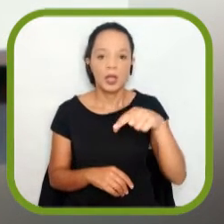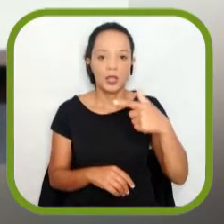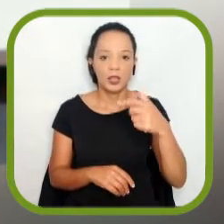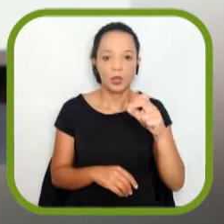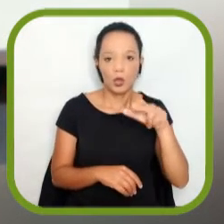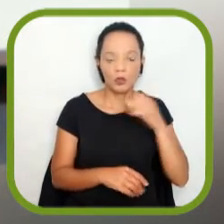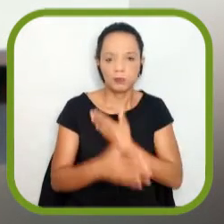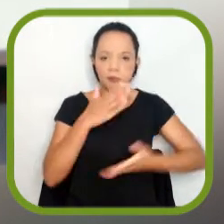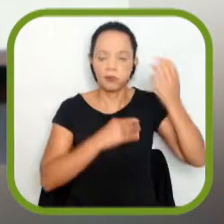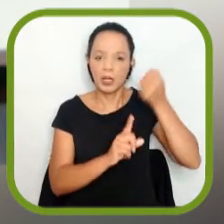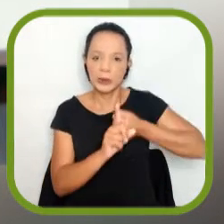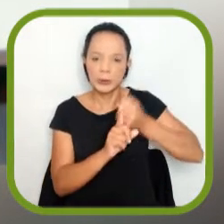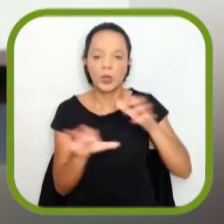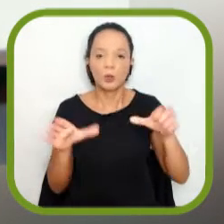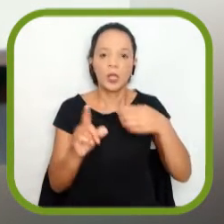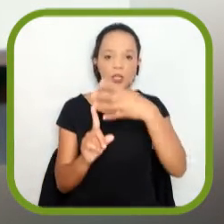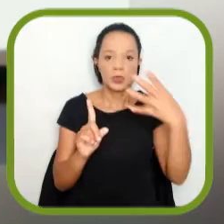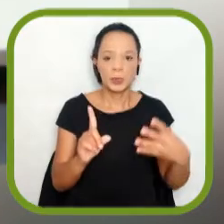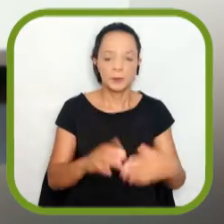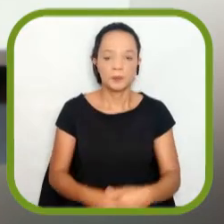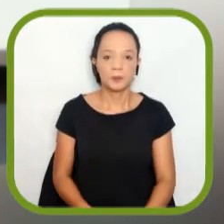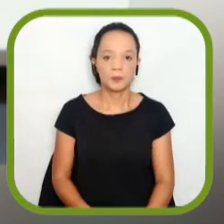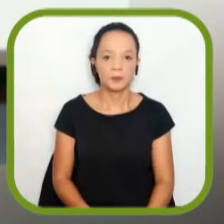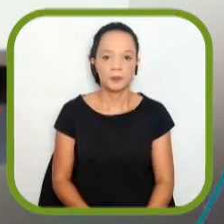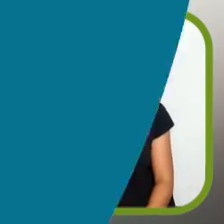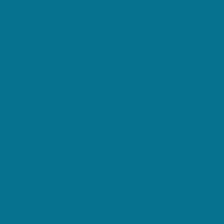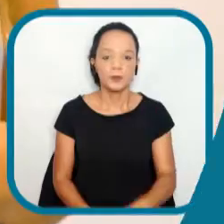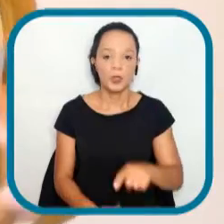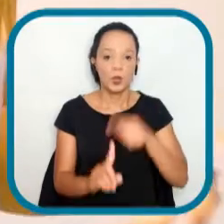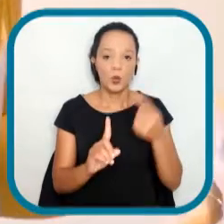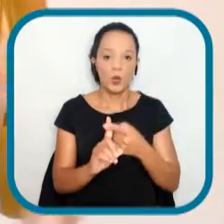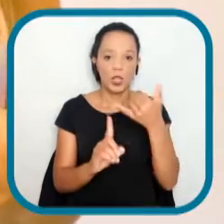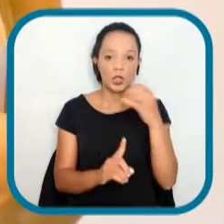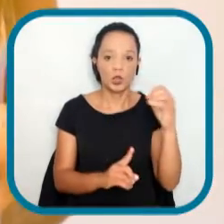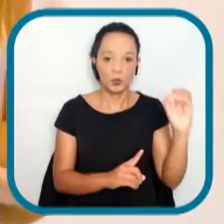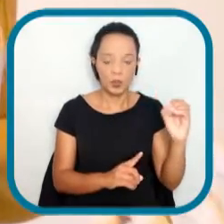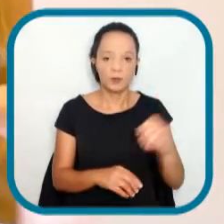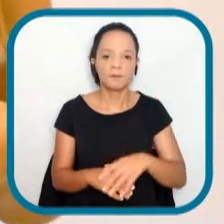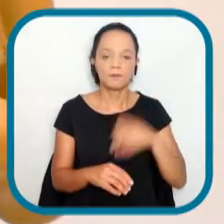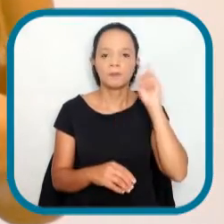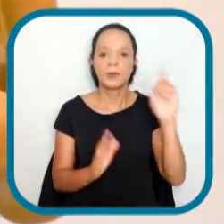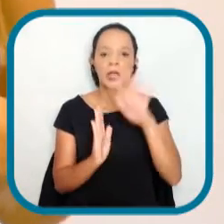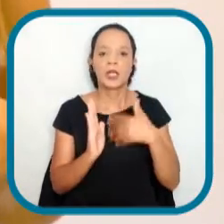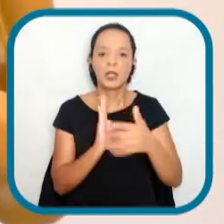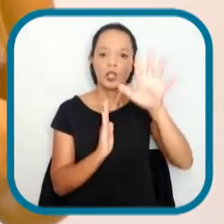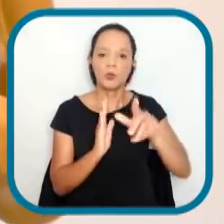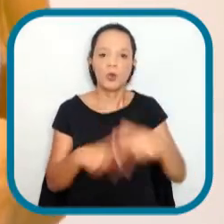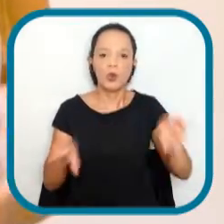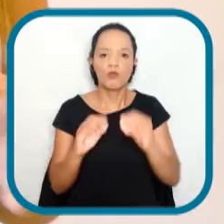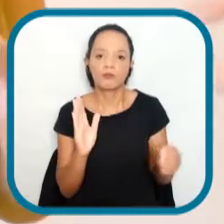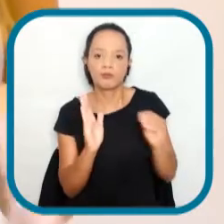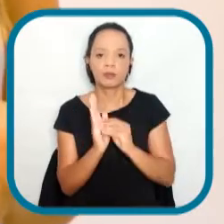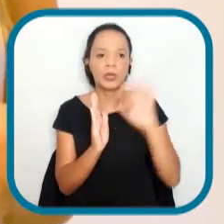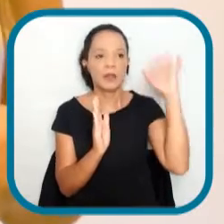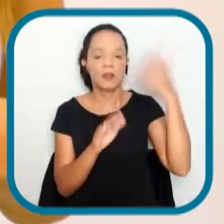António Cerzedelo, um dos mais antigos ativistas da comunidade LGBT. Em 2000, o calendário lisboeta passou a ter